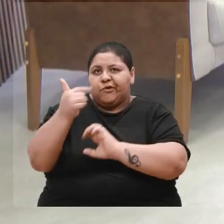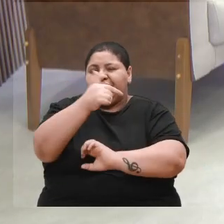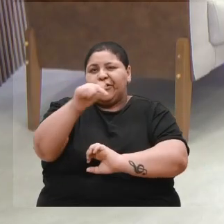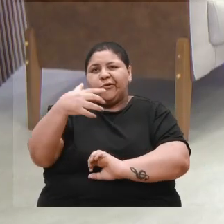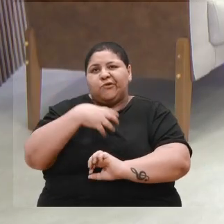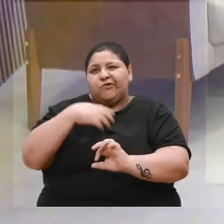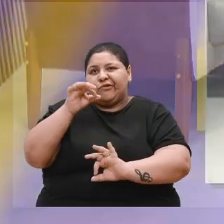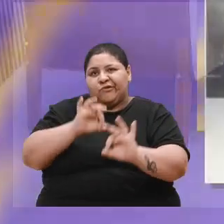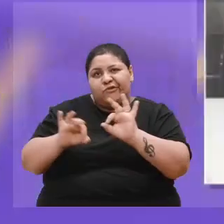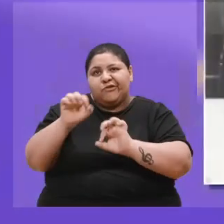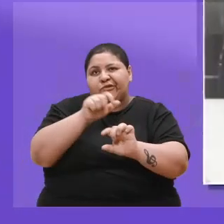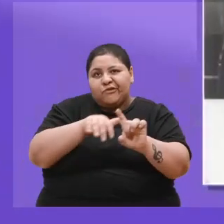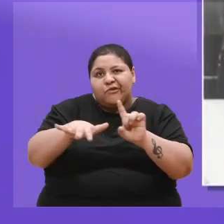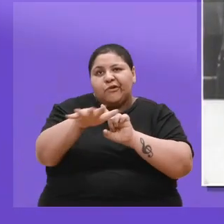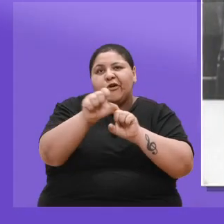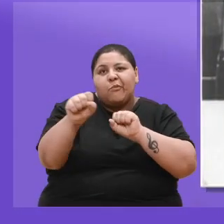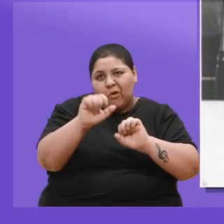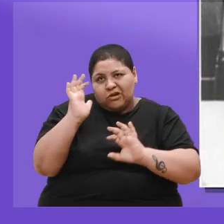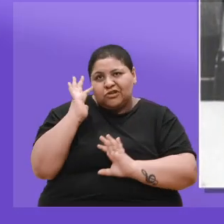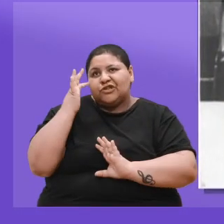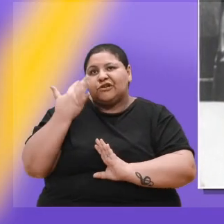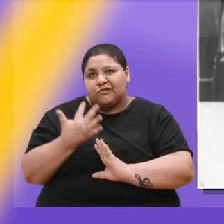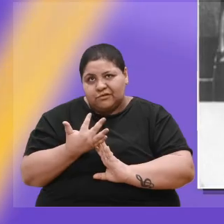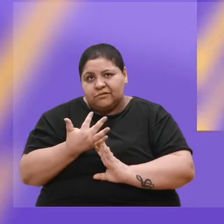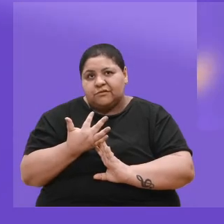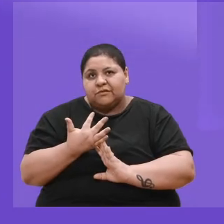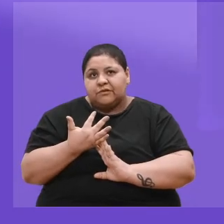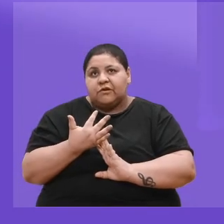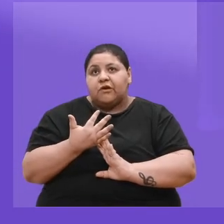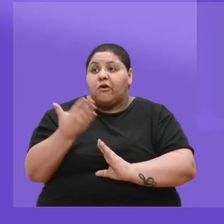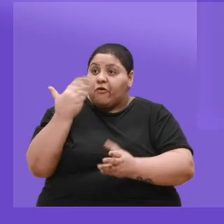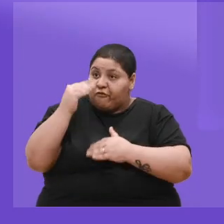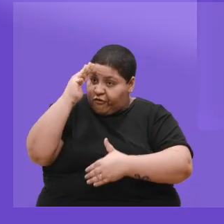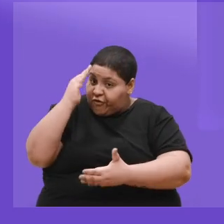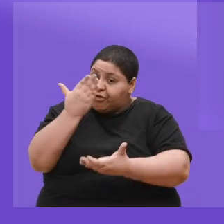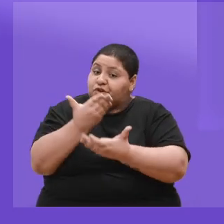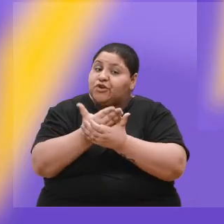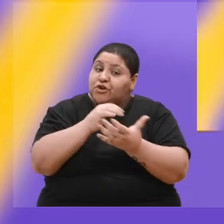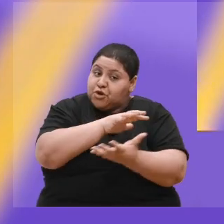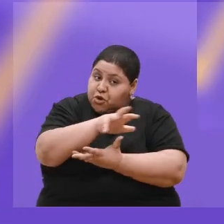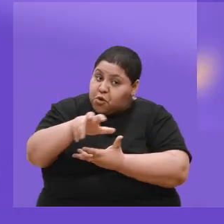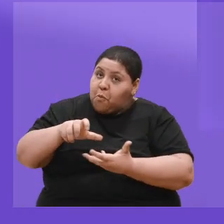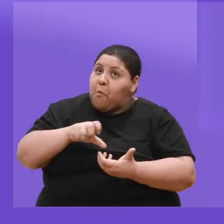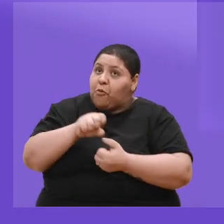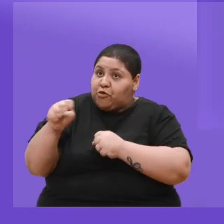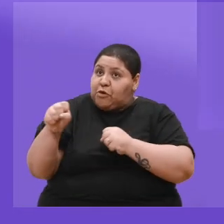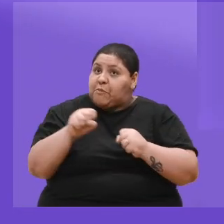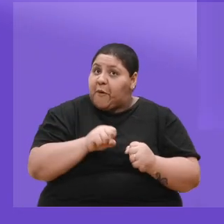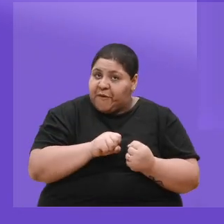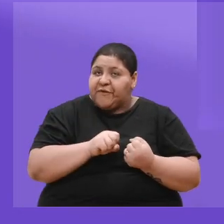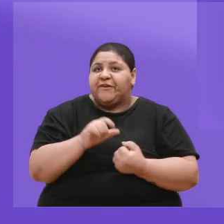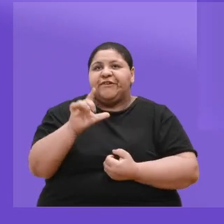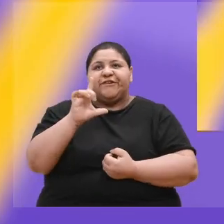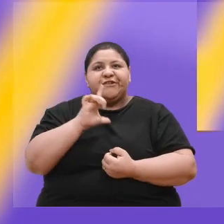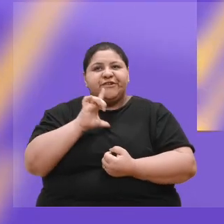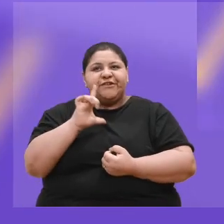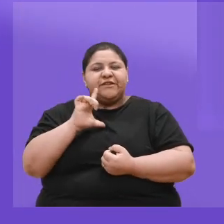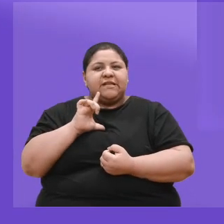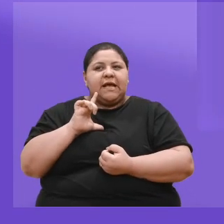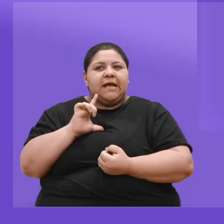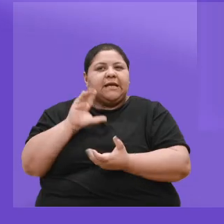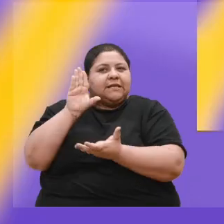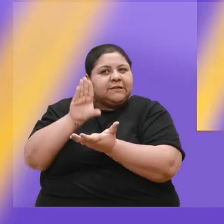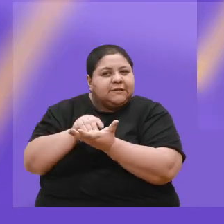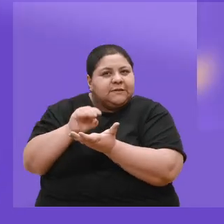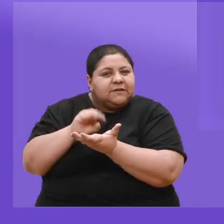outra forma de organização social é possível, né? Então, vamos acreditar num mundo possível? Então, ela tem esses